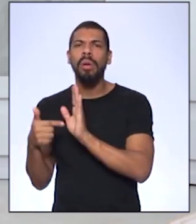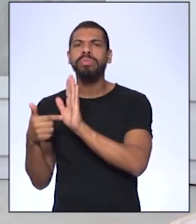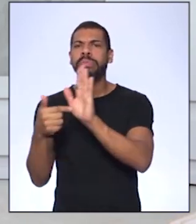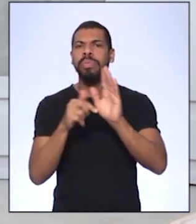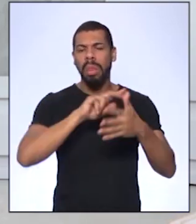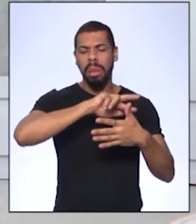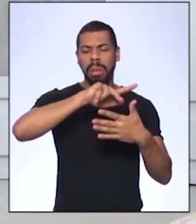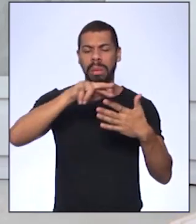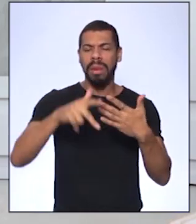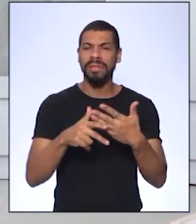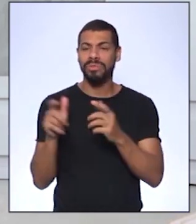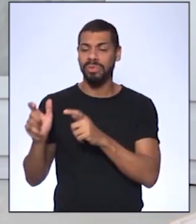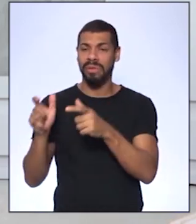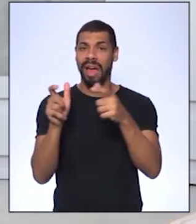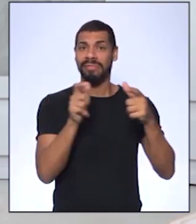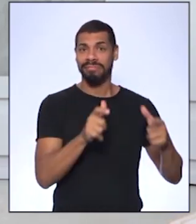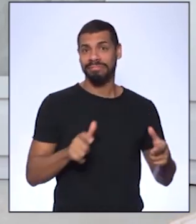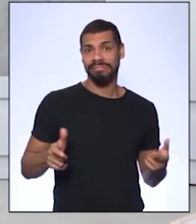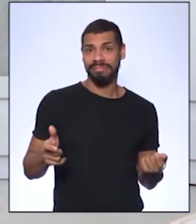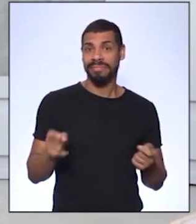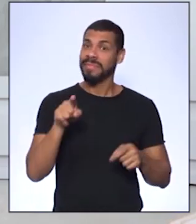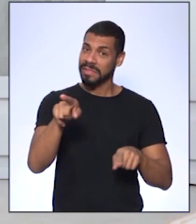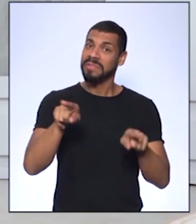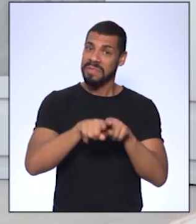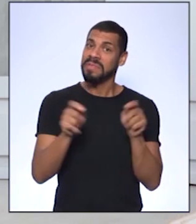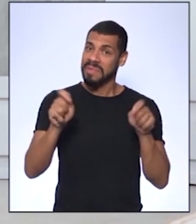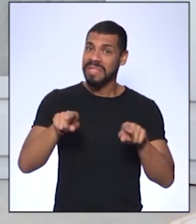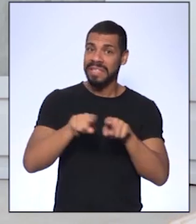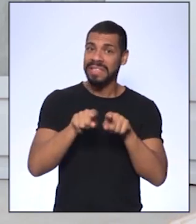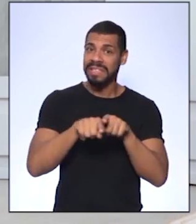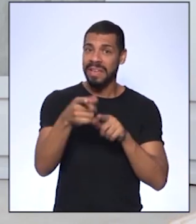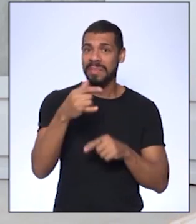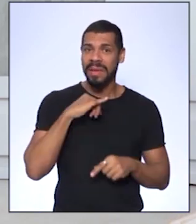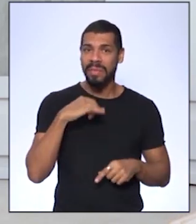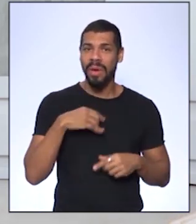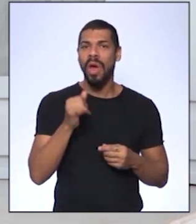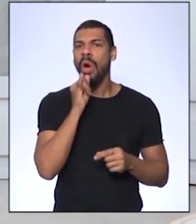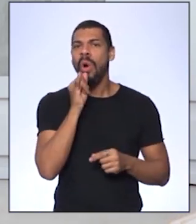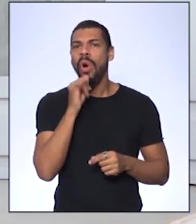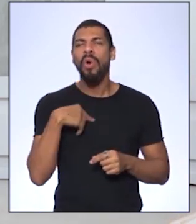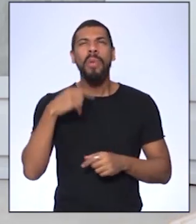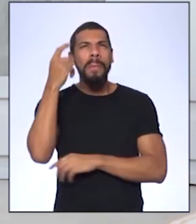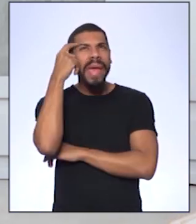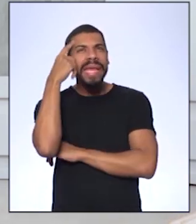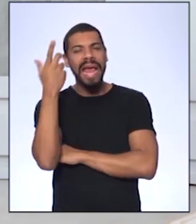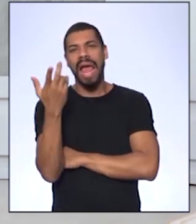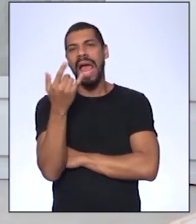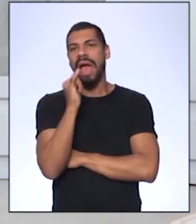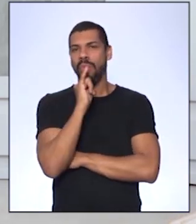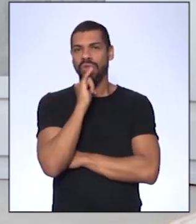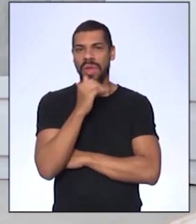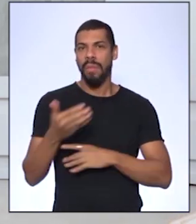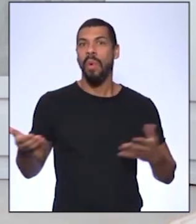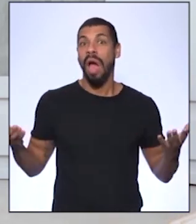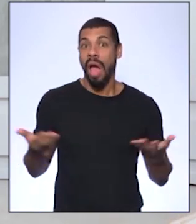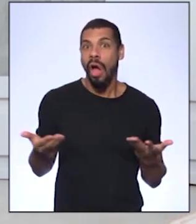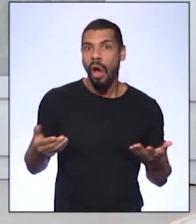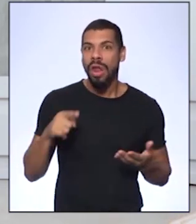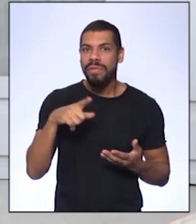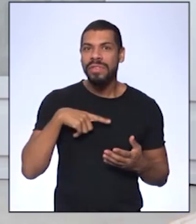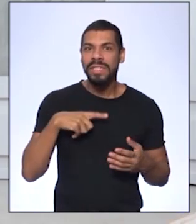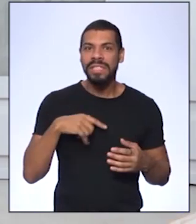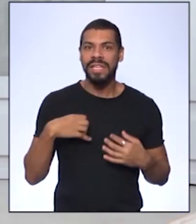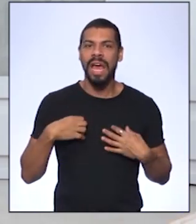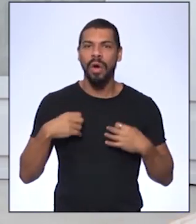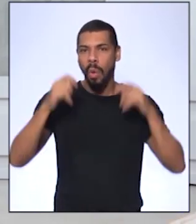em diferentes lugares. Você, inclusive, pode ser um porta-texto. Se você imaginar que, nesse momento, talvez você